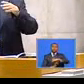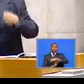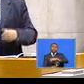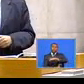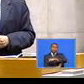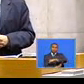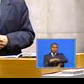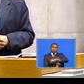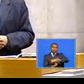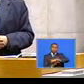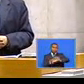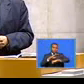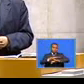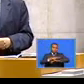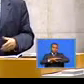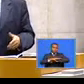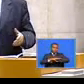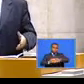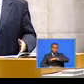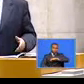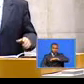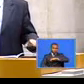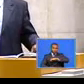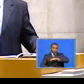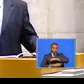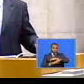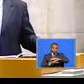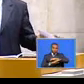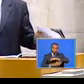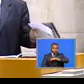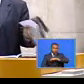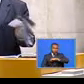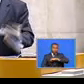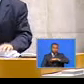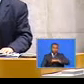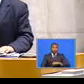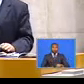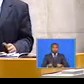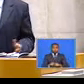ao longo da Ponte dos Remédios caísse de maneira